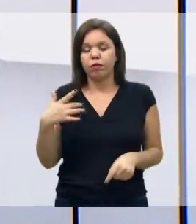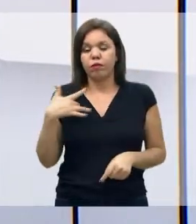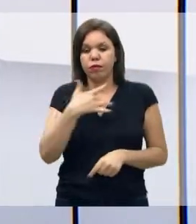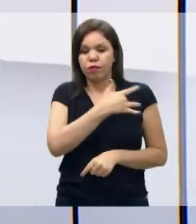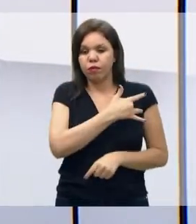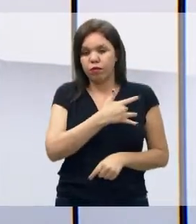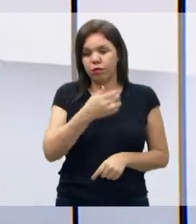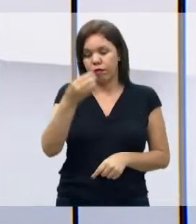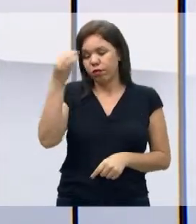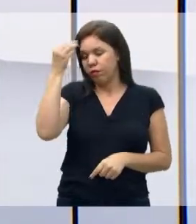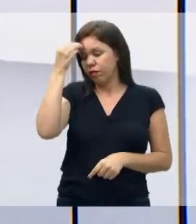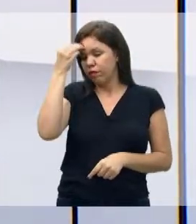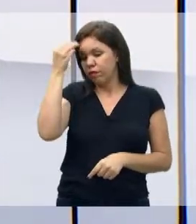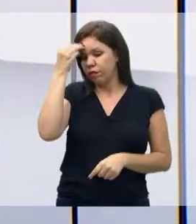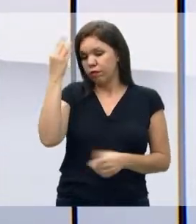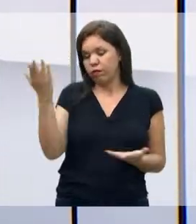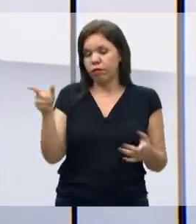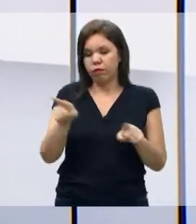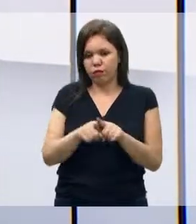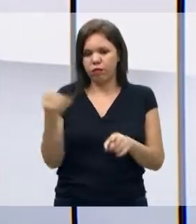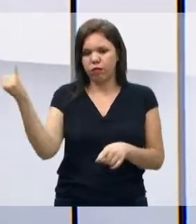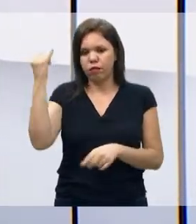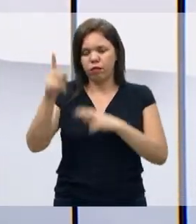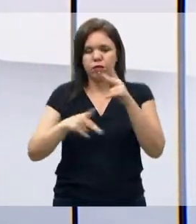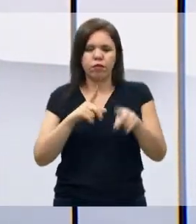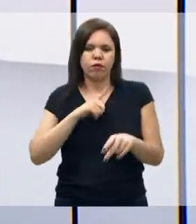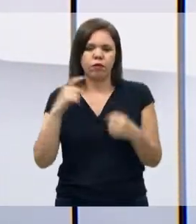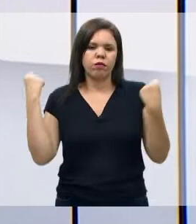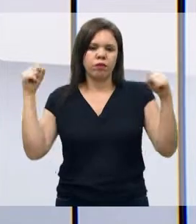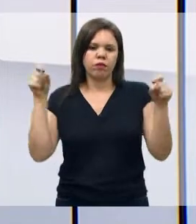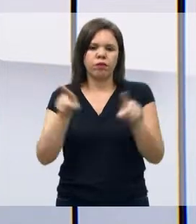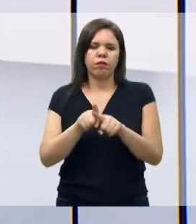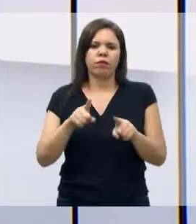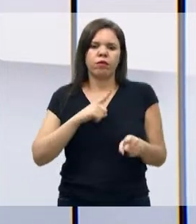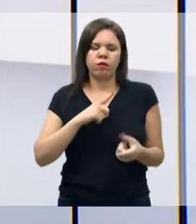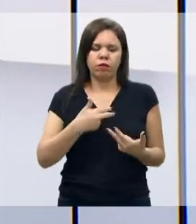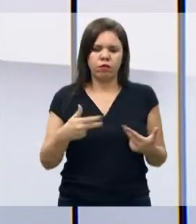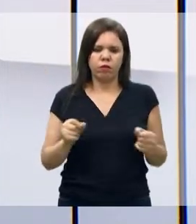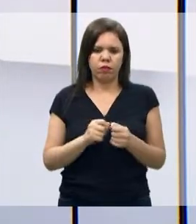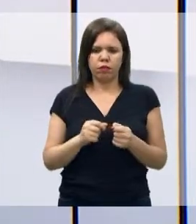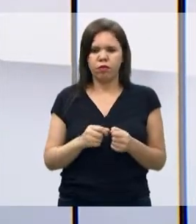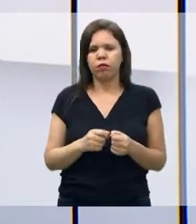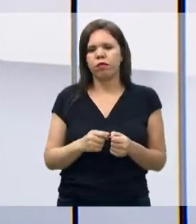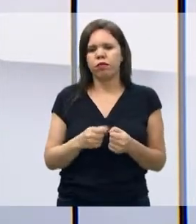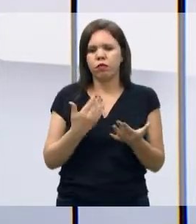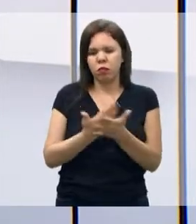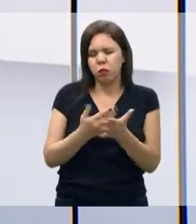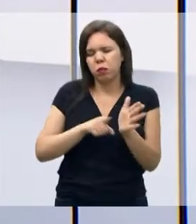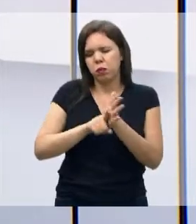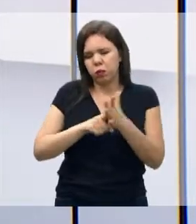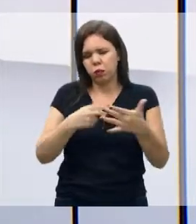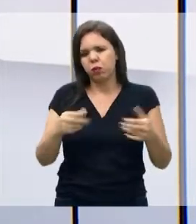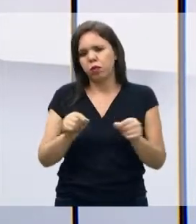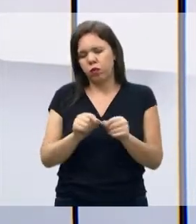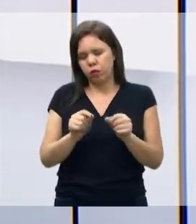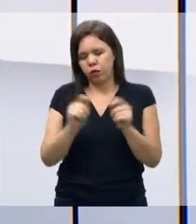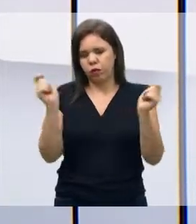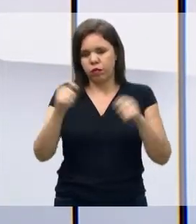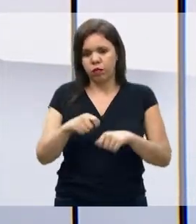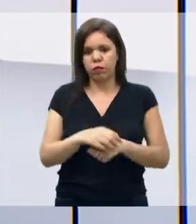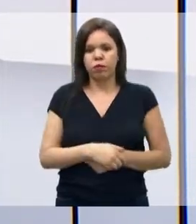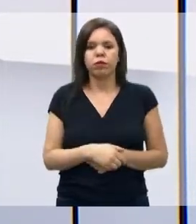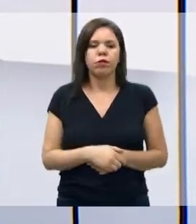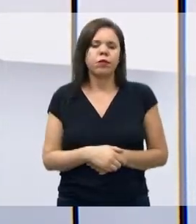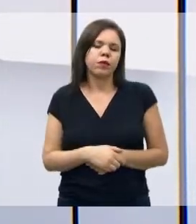É muito importante que as pessoas tenham aí não só atividade física, mas alguma atividade intelectual e também a